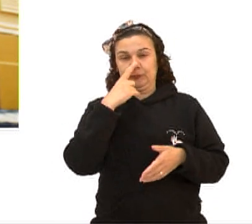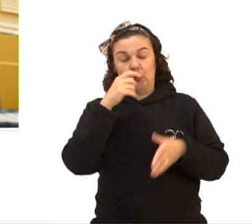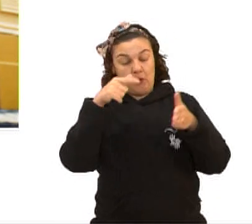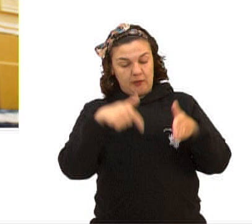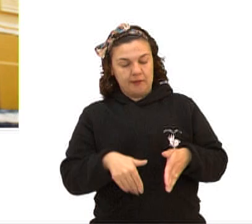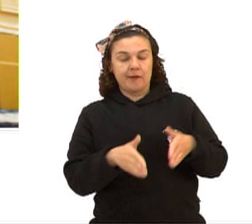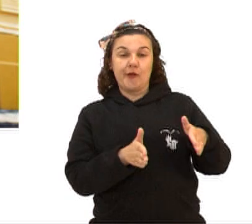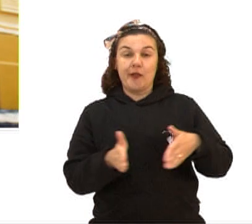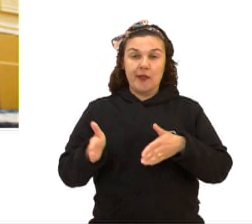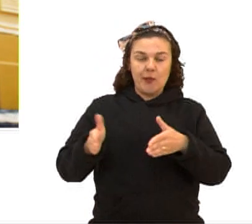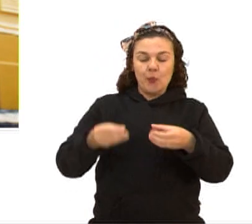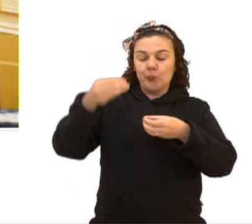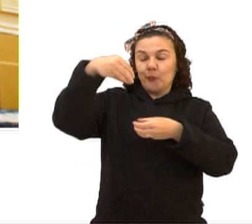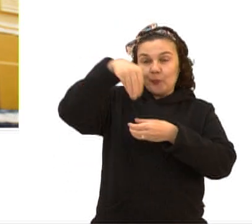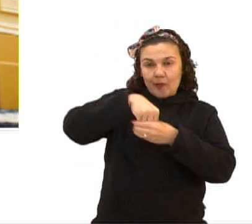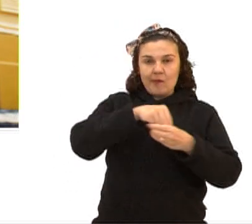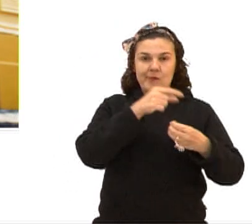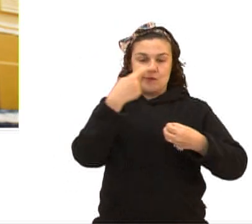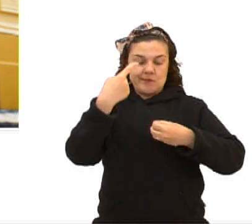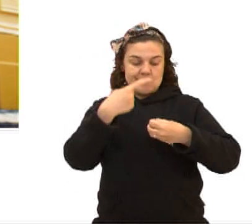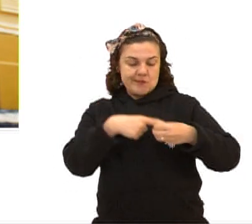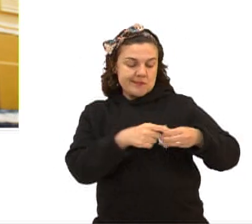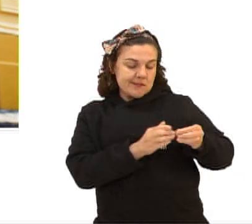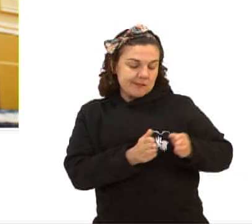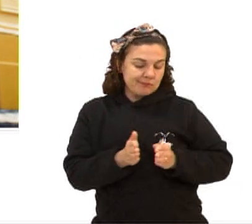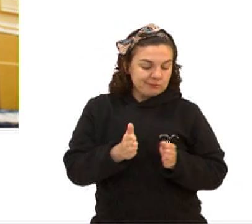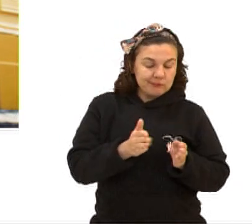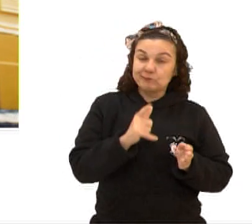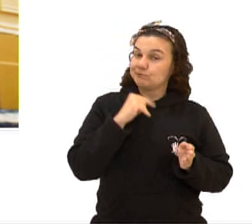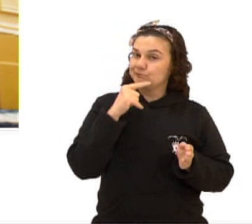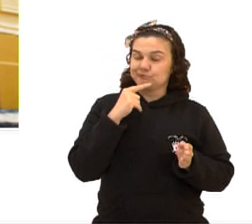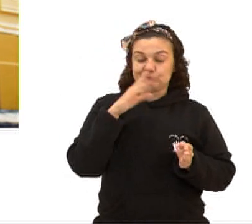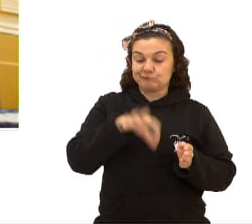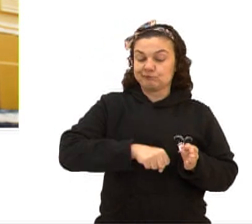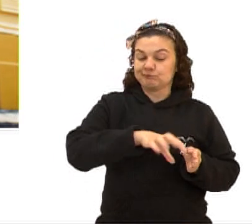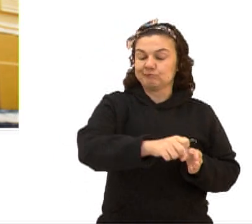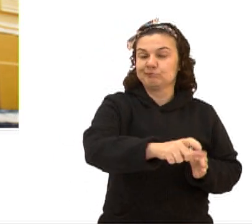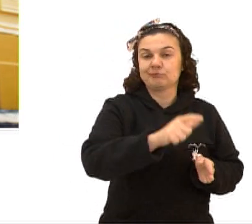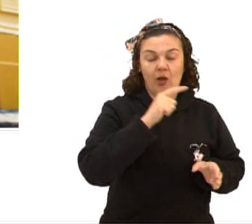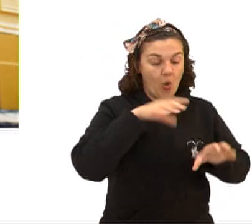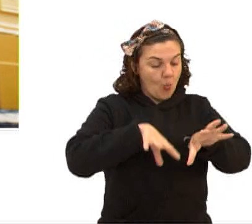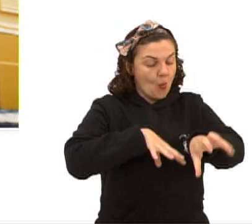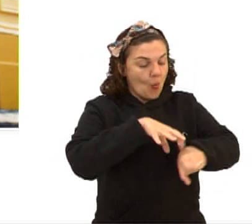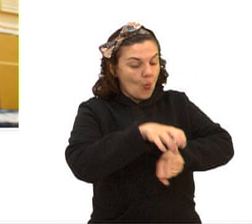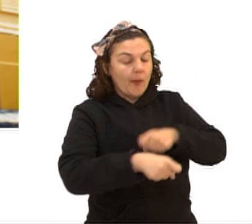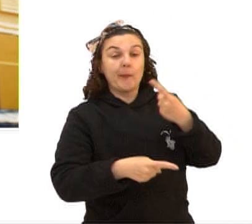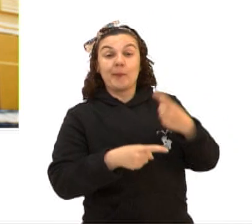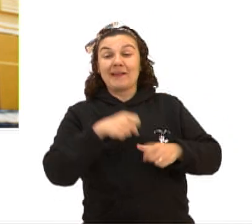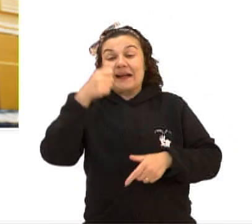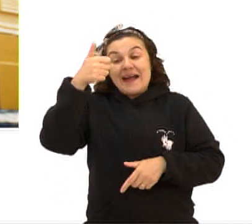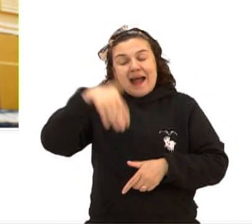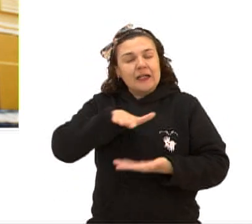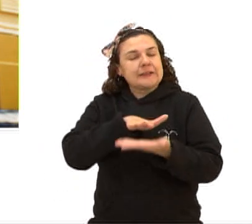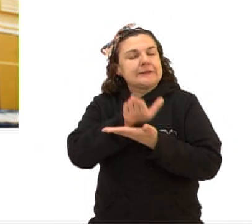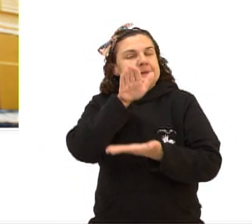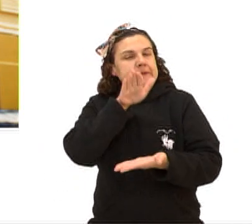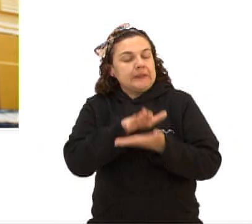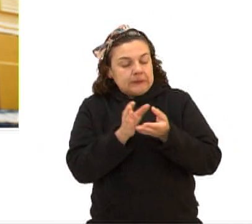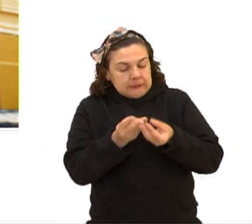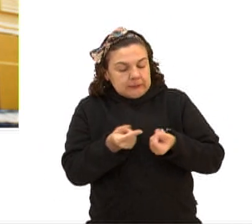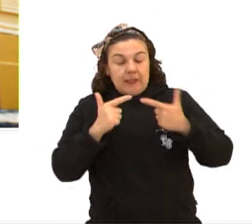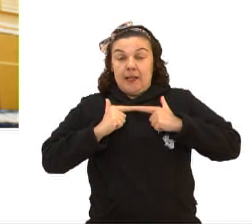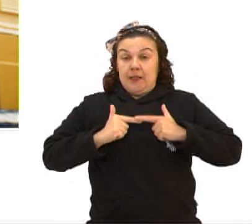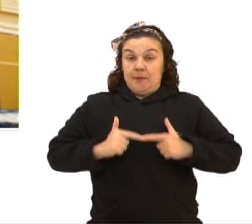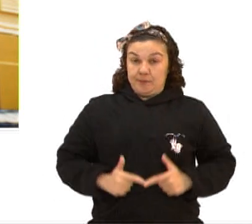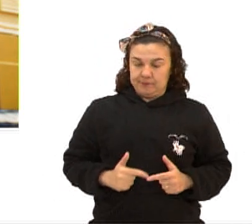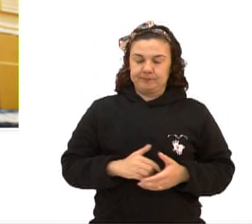o rio passa pela cidade, já não é mais possível captar água, né, porque fica muito caro o tratamento. E a gente já estava lá no